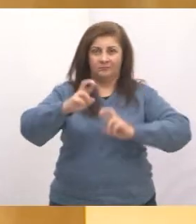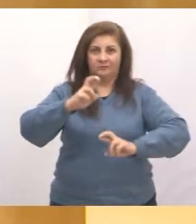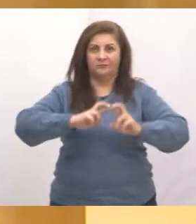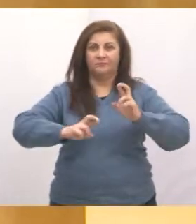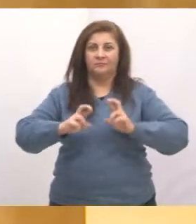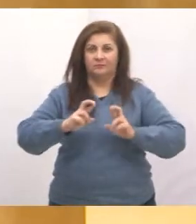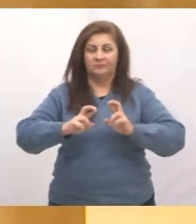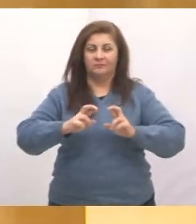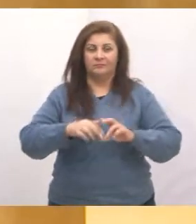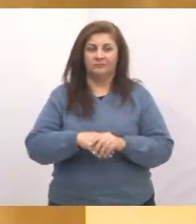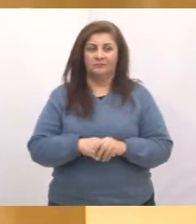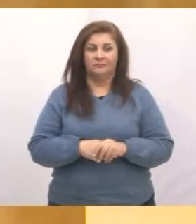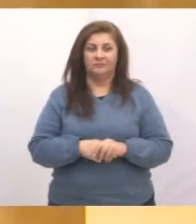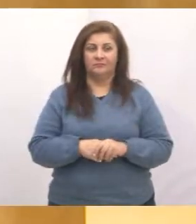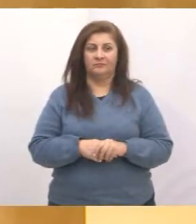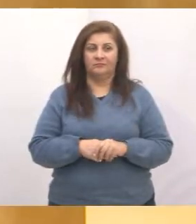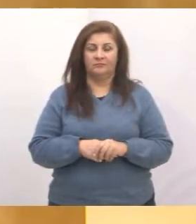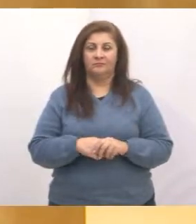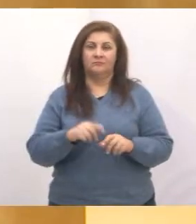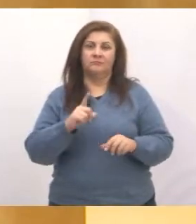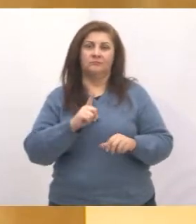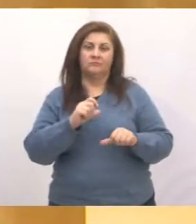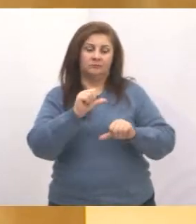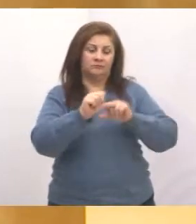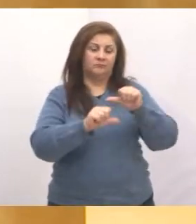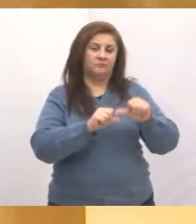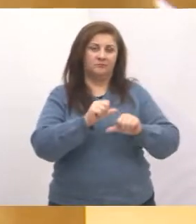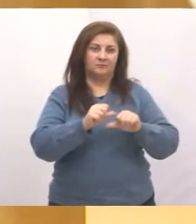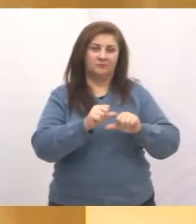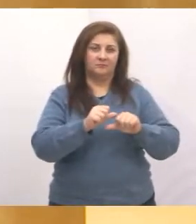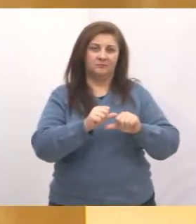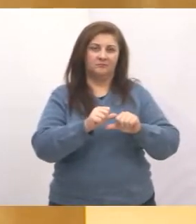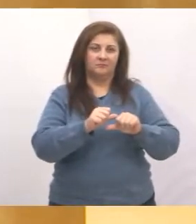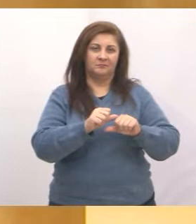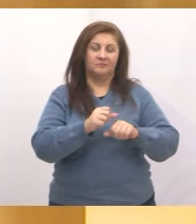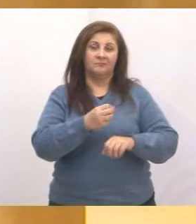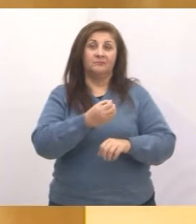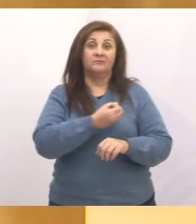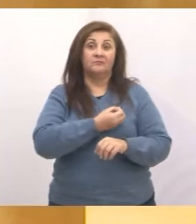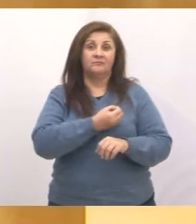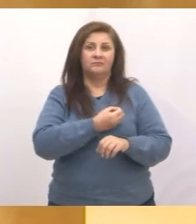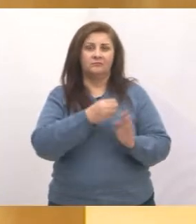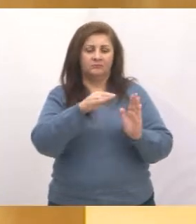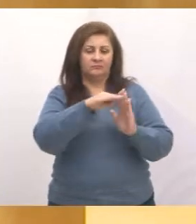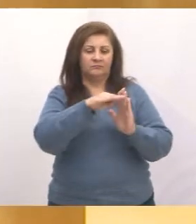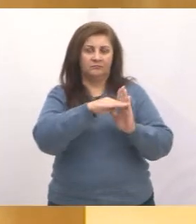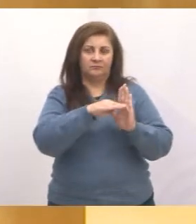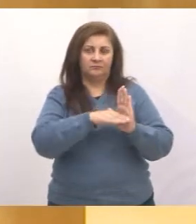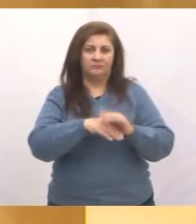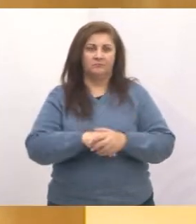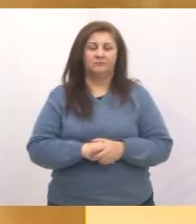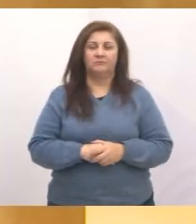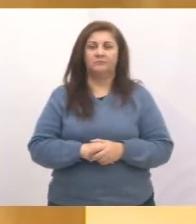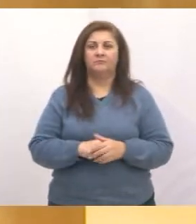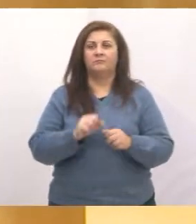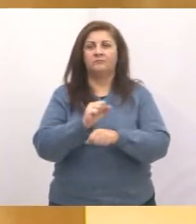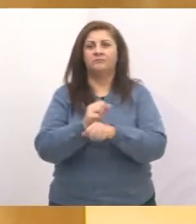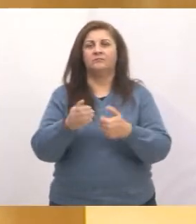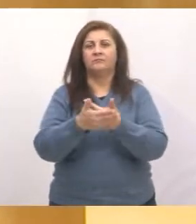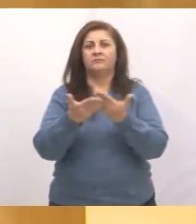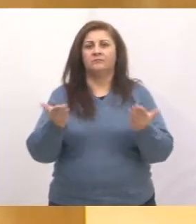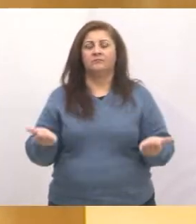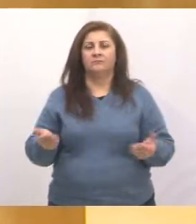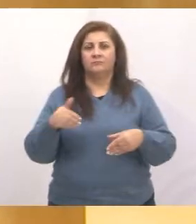estão tendo uma mudança na referência no caso. Então, desde já conto com voto